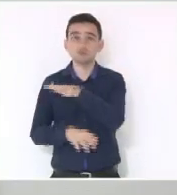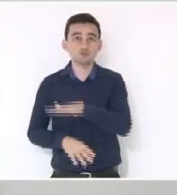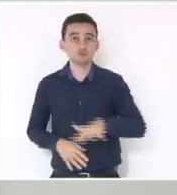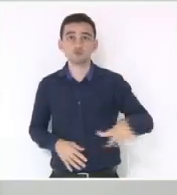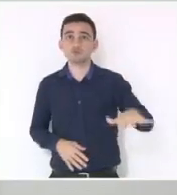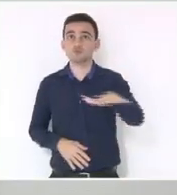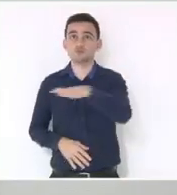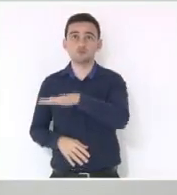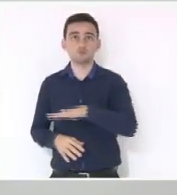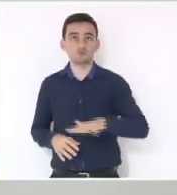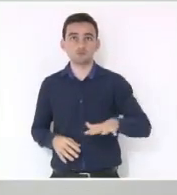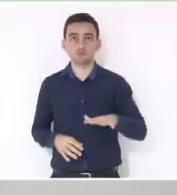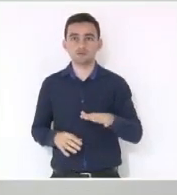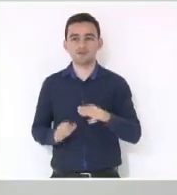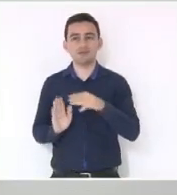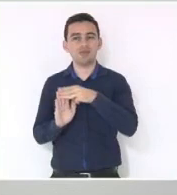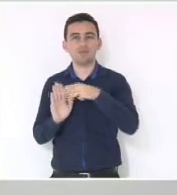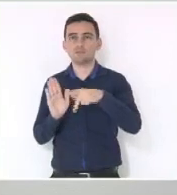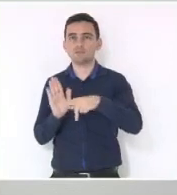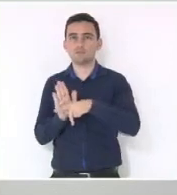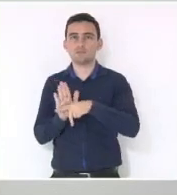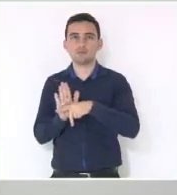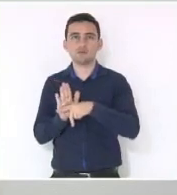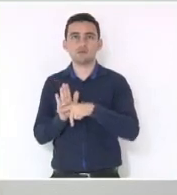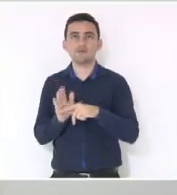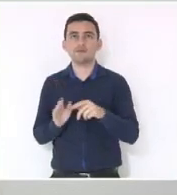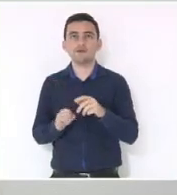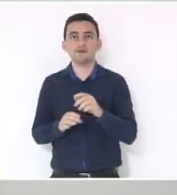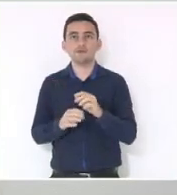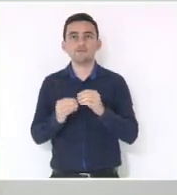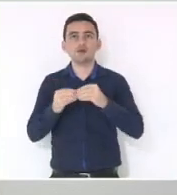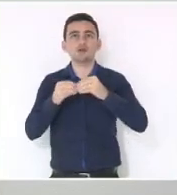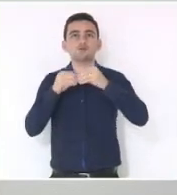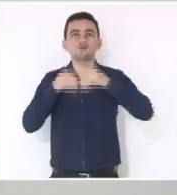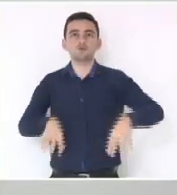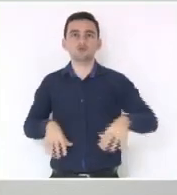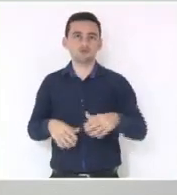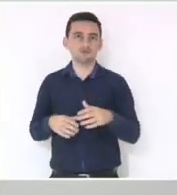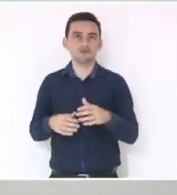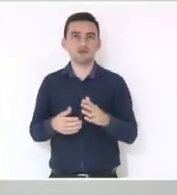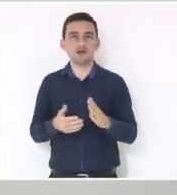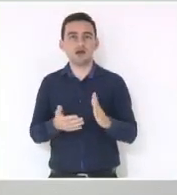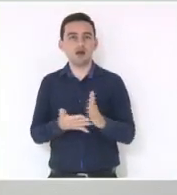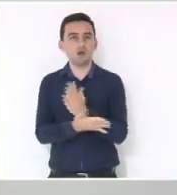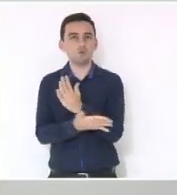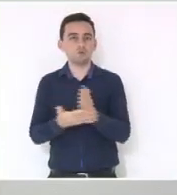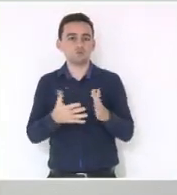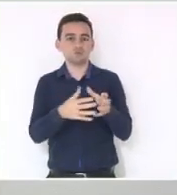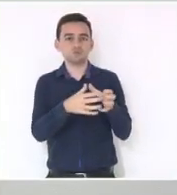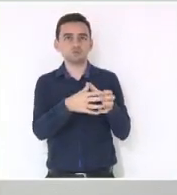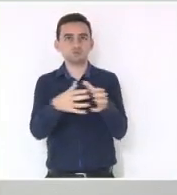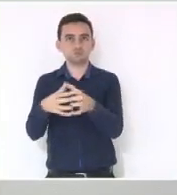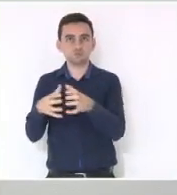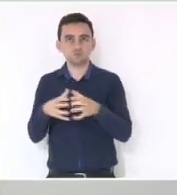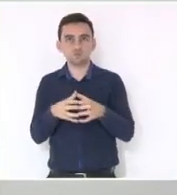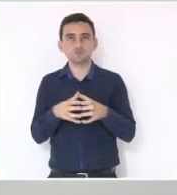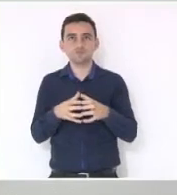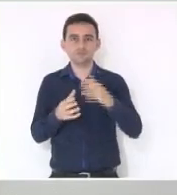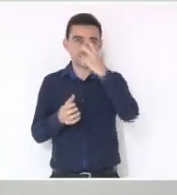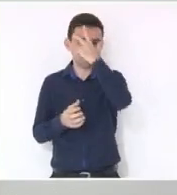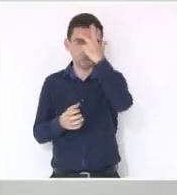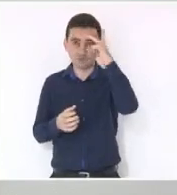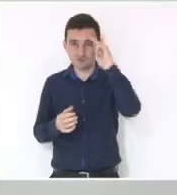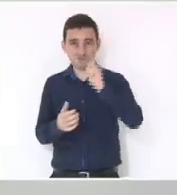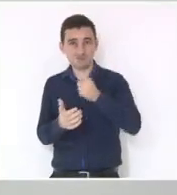como fazer uma medida provisória que prejudique qualquer categoria ou contribuinte,